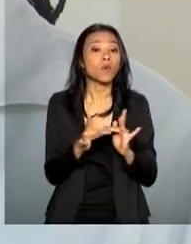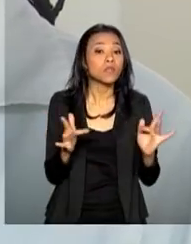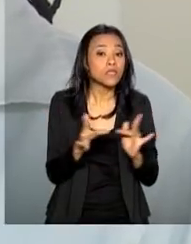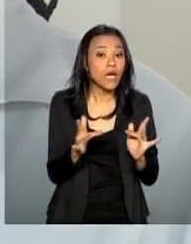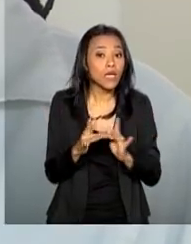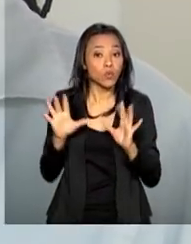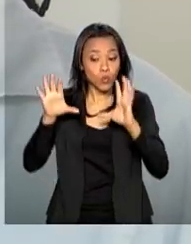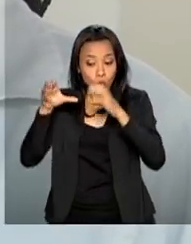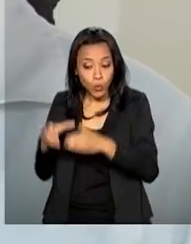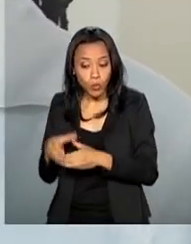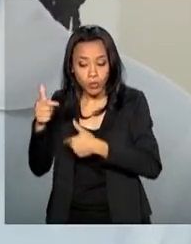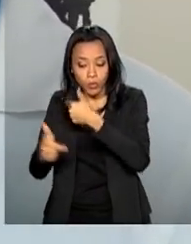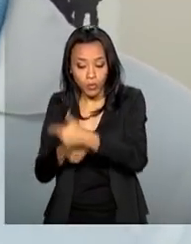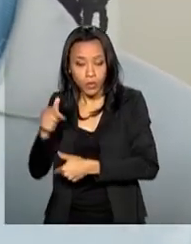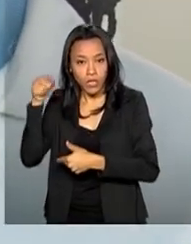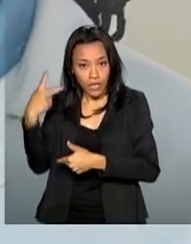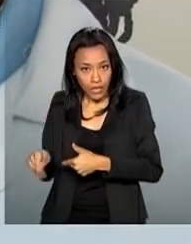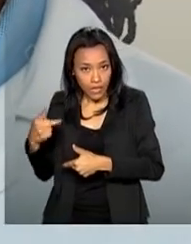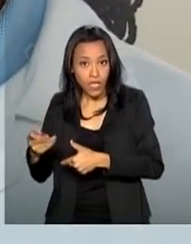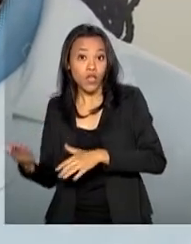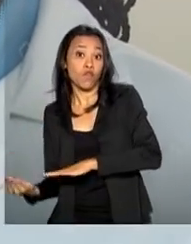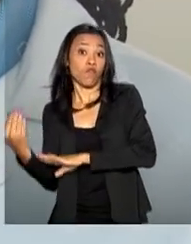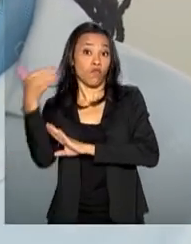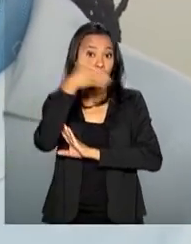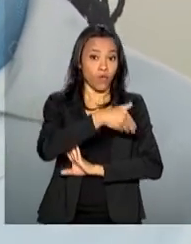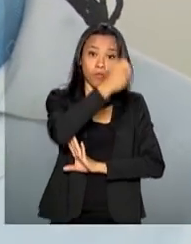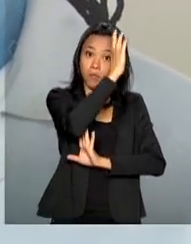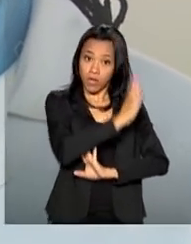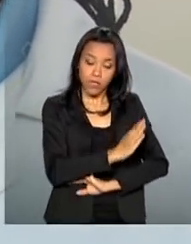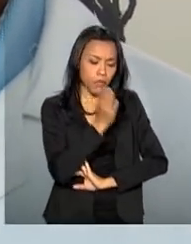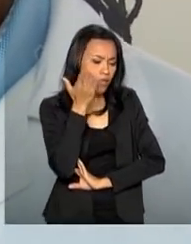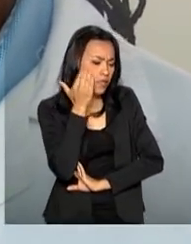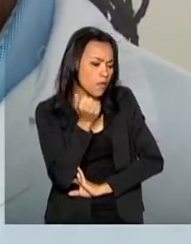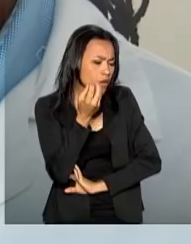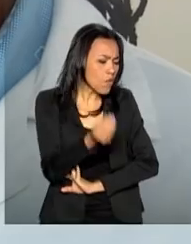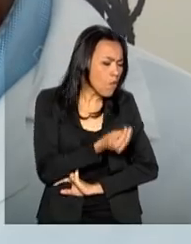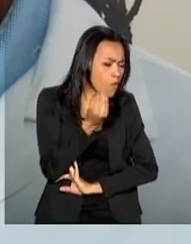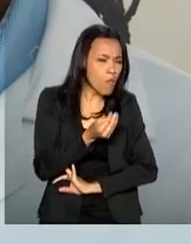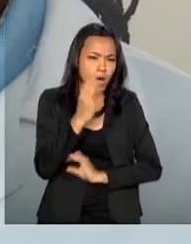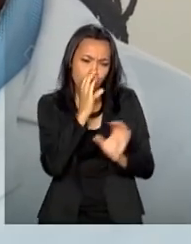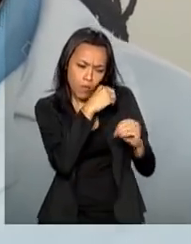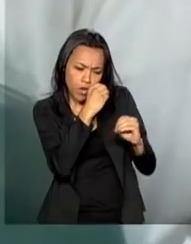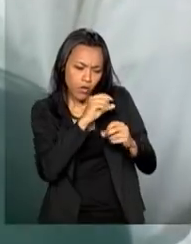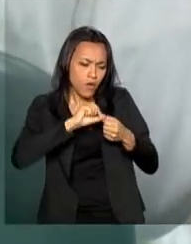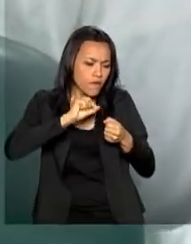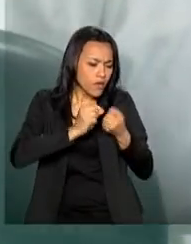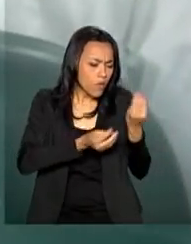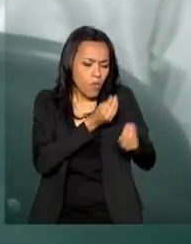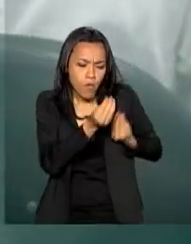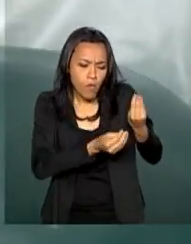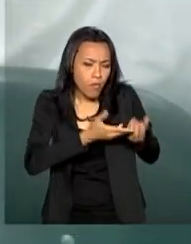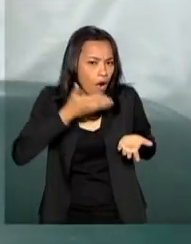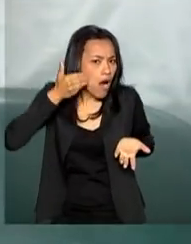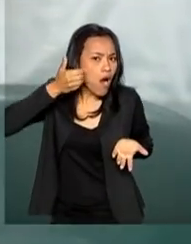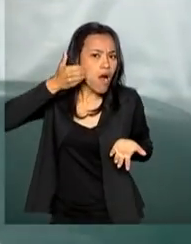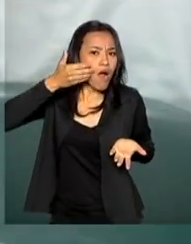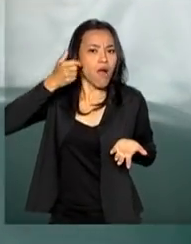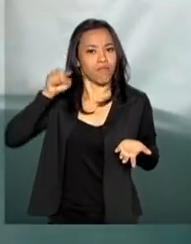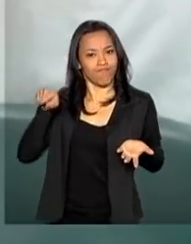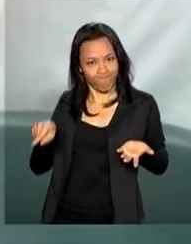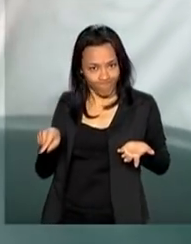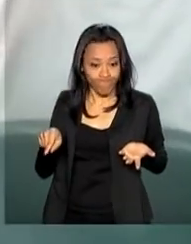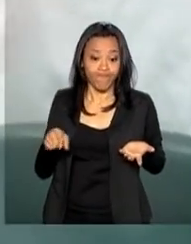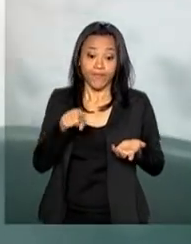de Moçambique deslocou-se para o Brasil, que é para ver como é que funciona um laboratório. A formação de profissionais é uma